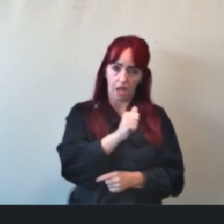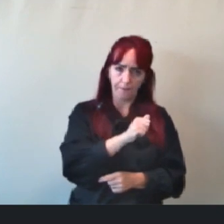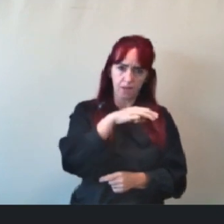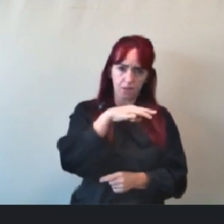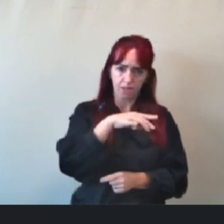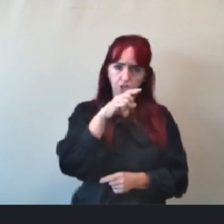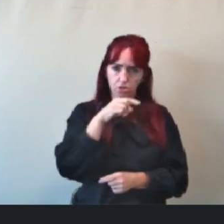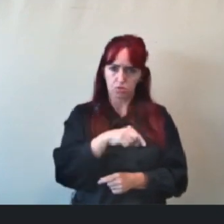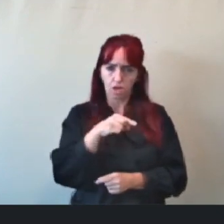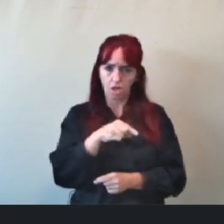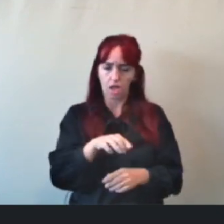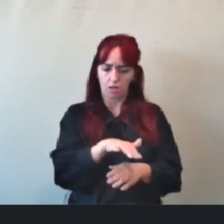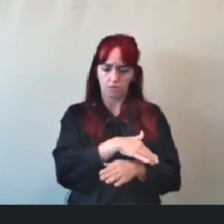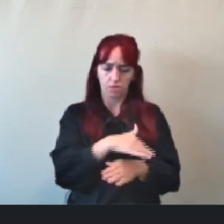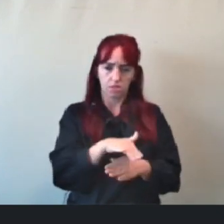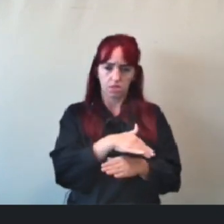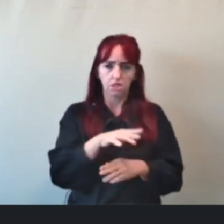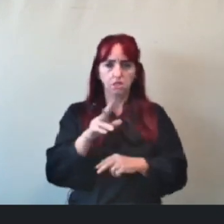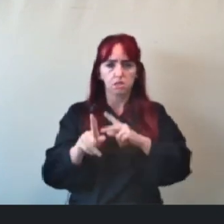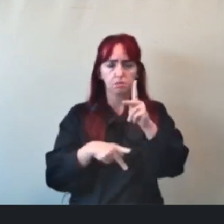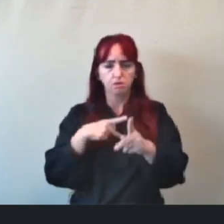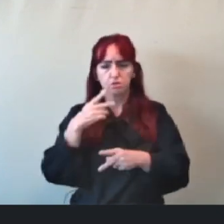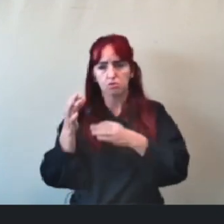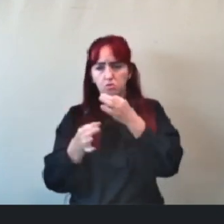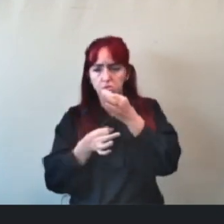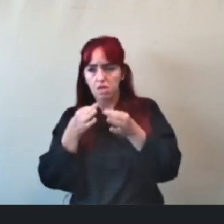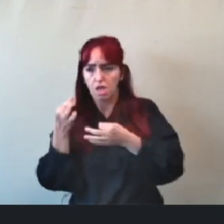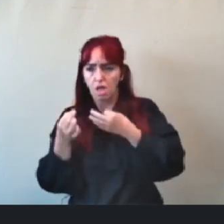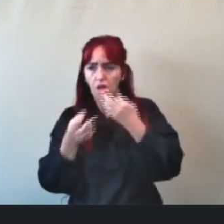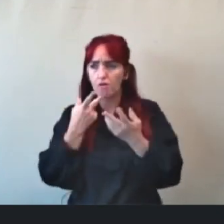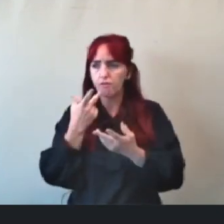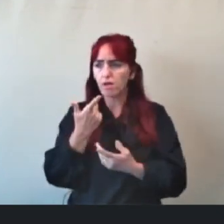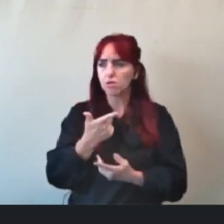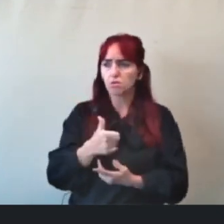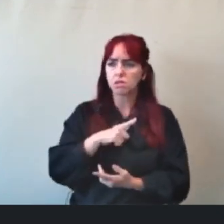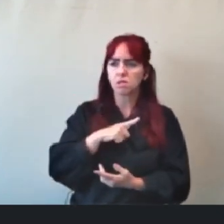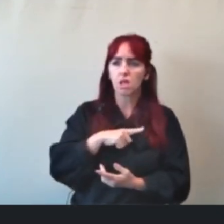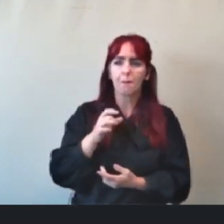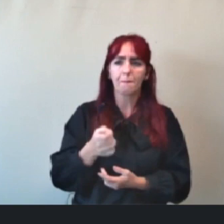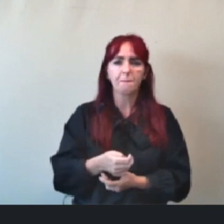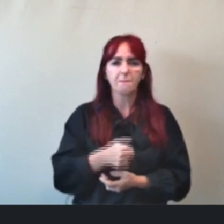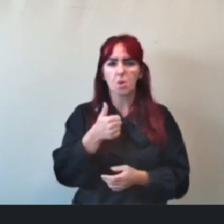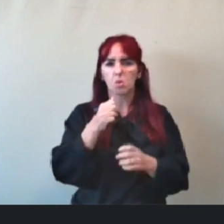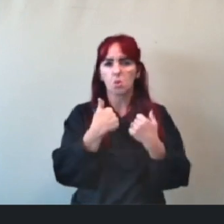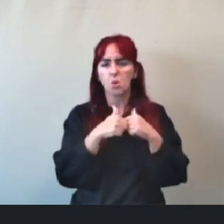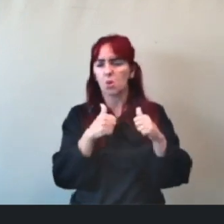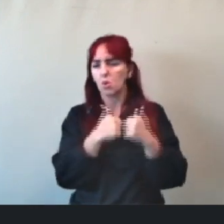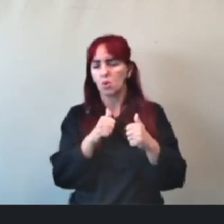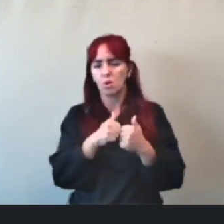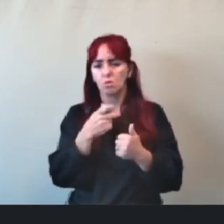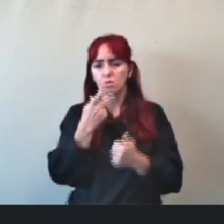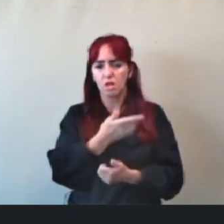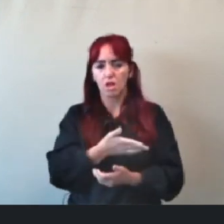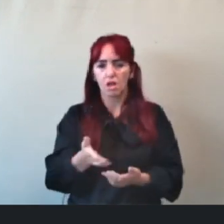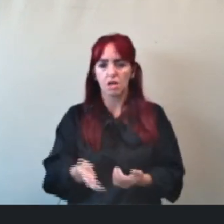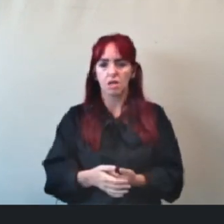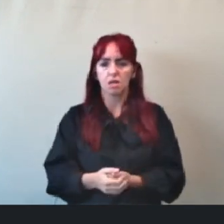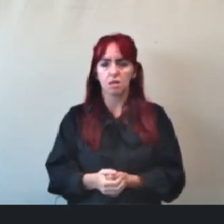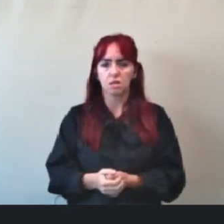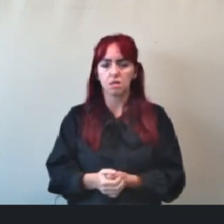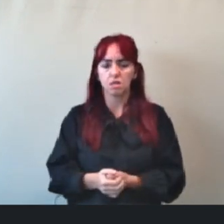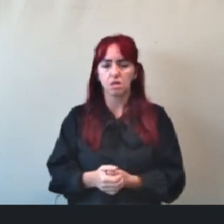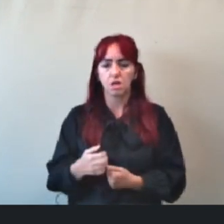as pessoas se manifestaram falando que não tem poucos ônibus lá, ou coisa assim. Eu olhando